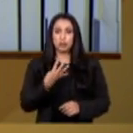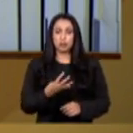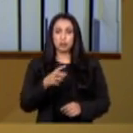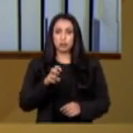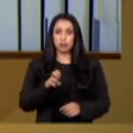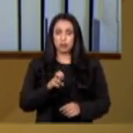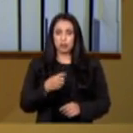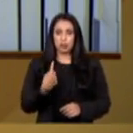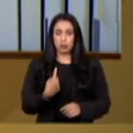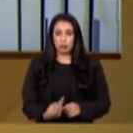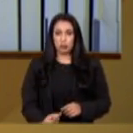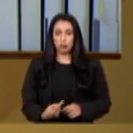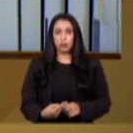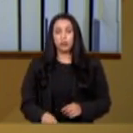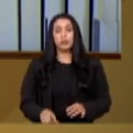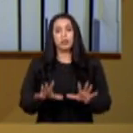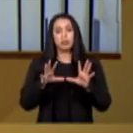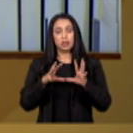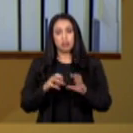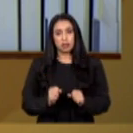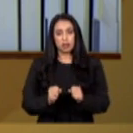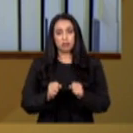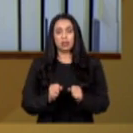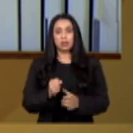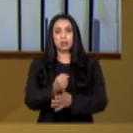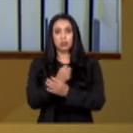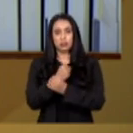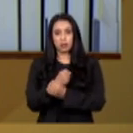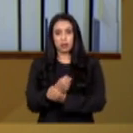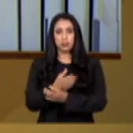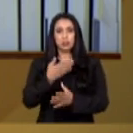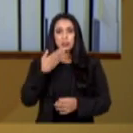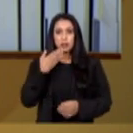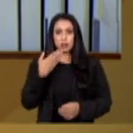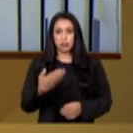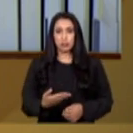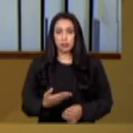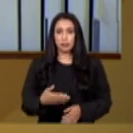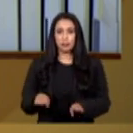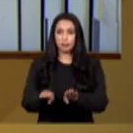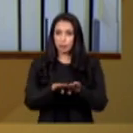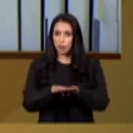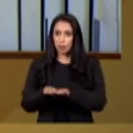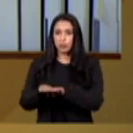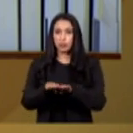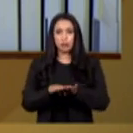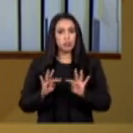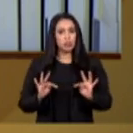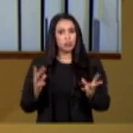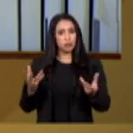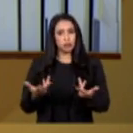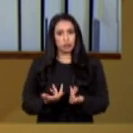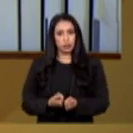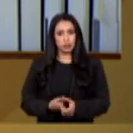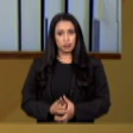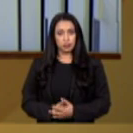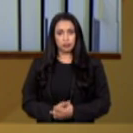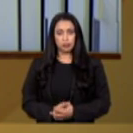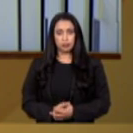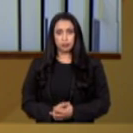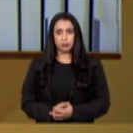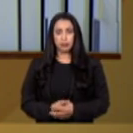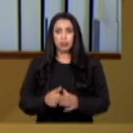foi concedida a segurança pleiteada isso tudo é unanimidade e